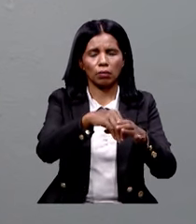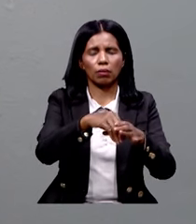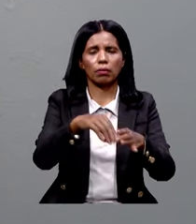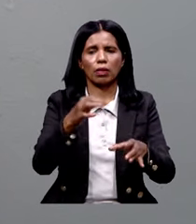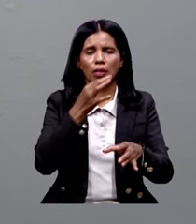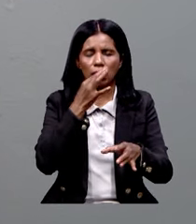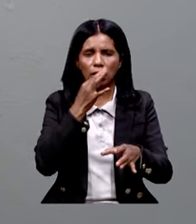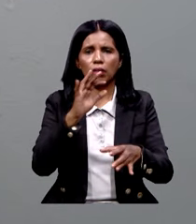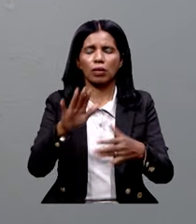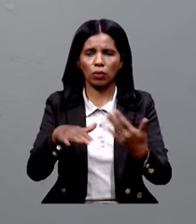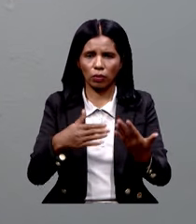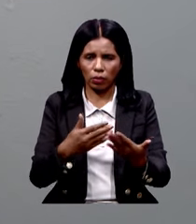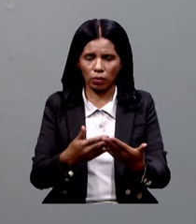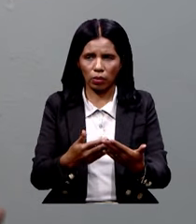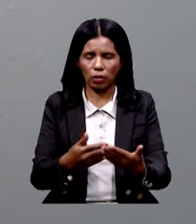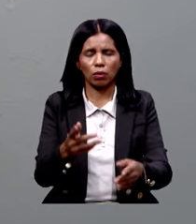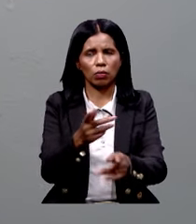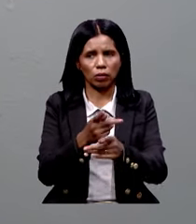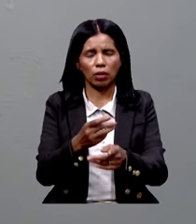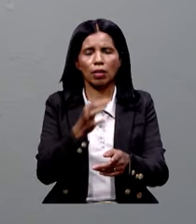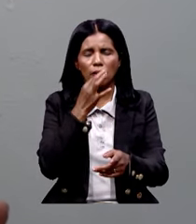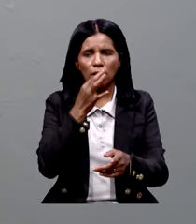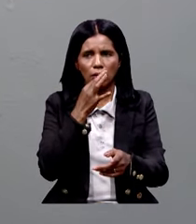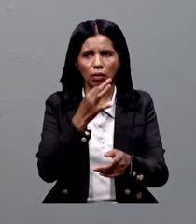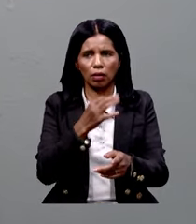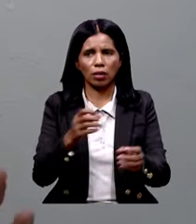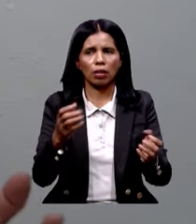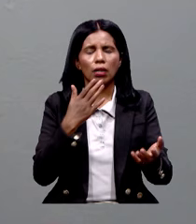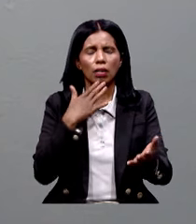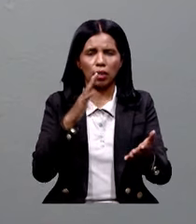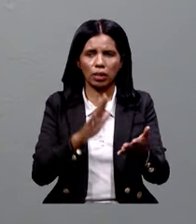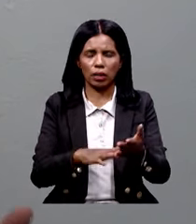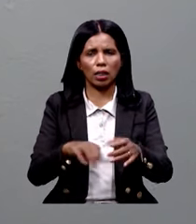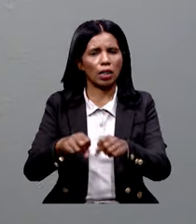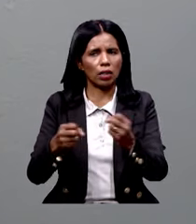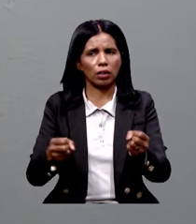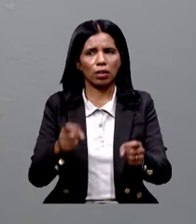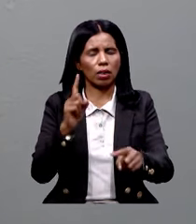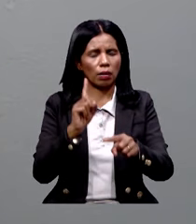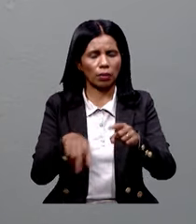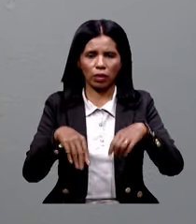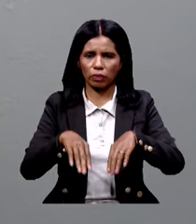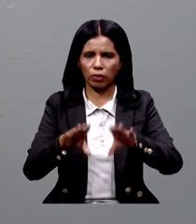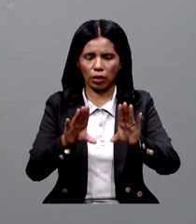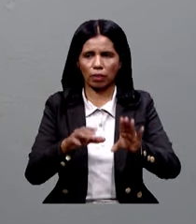e assegura kata kahan bem a classe audavelona ka at ona la bele fan.